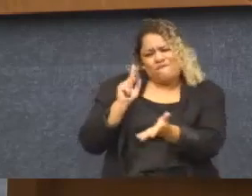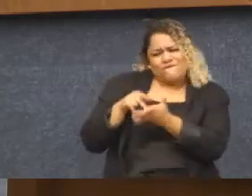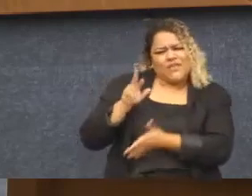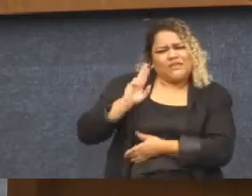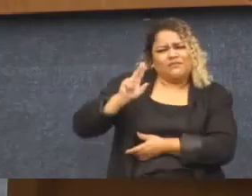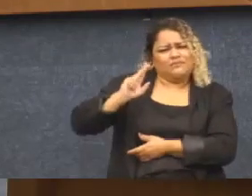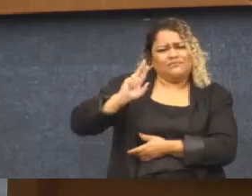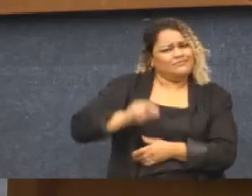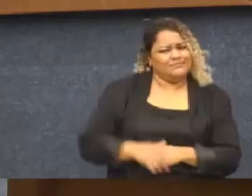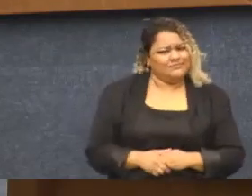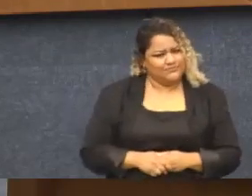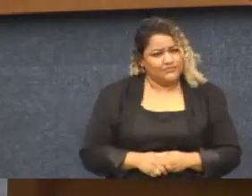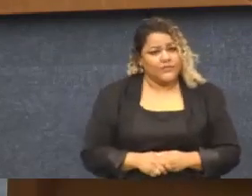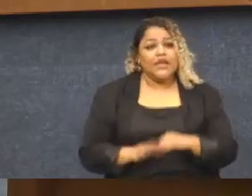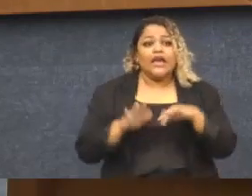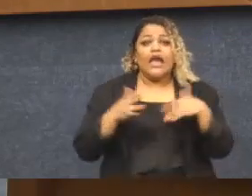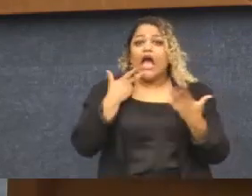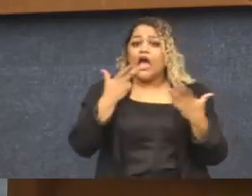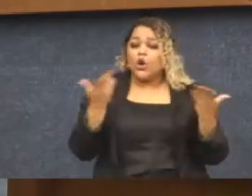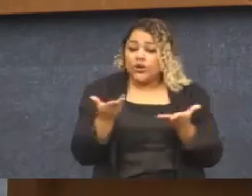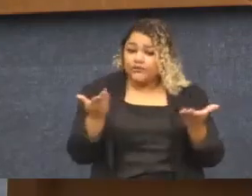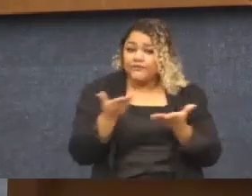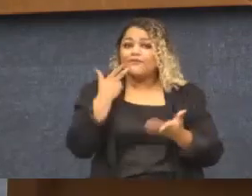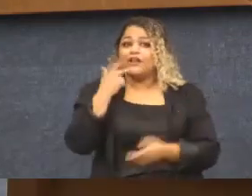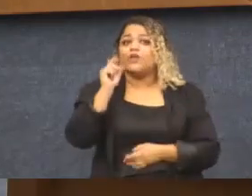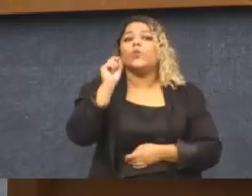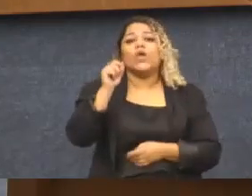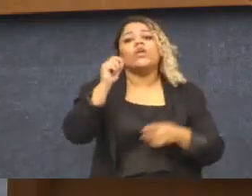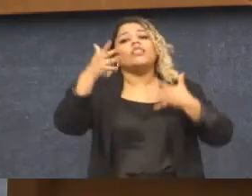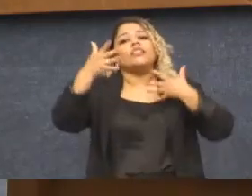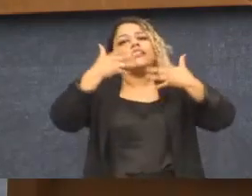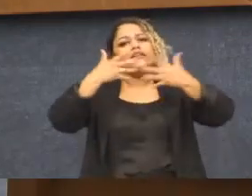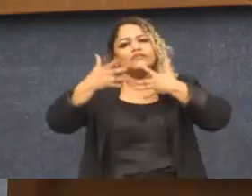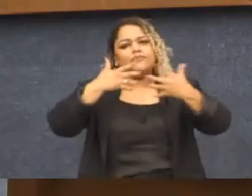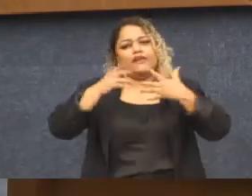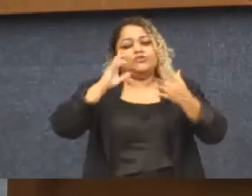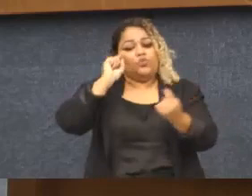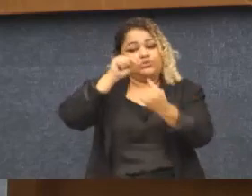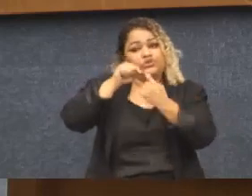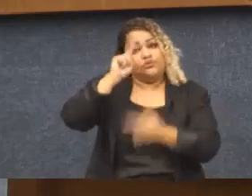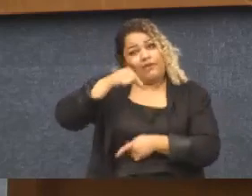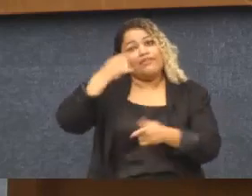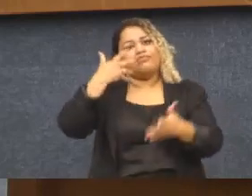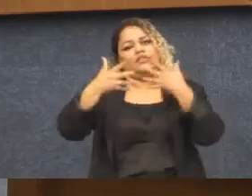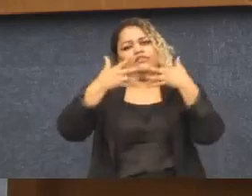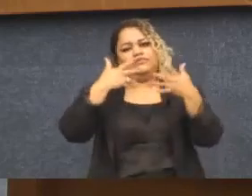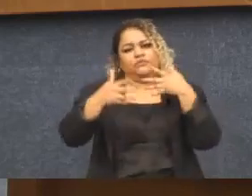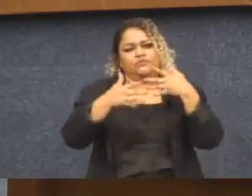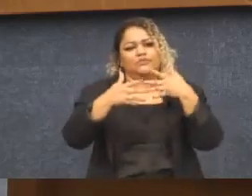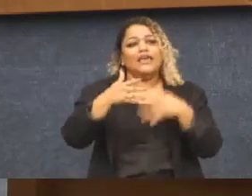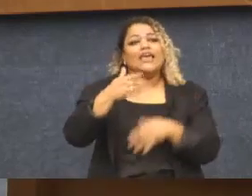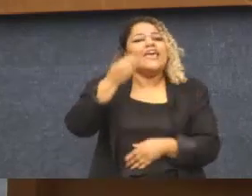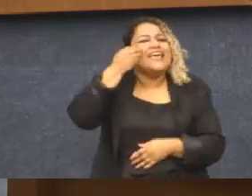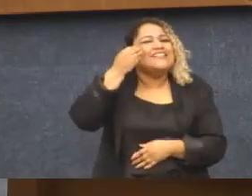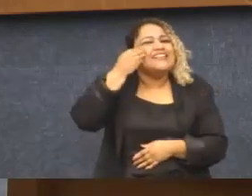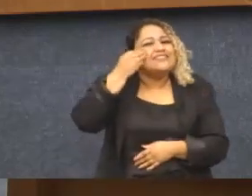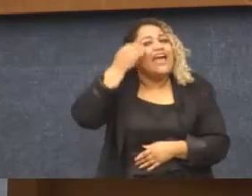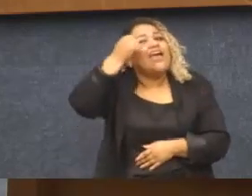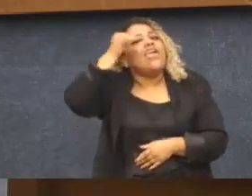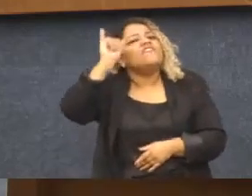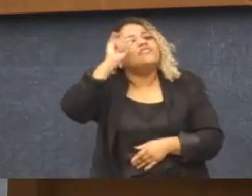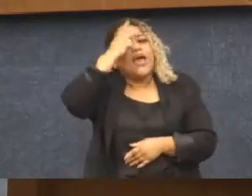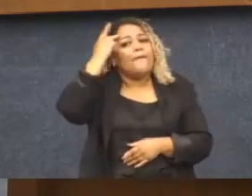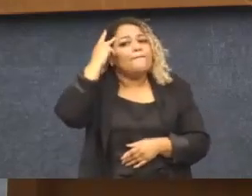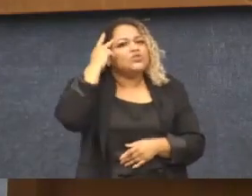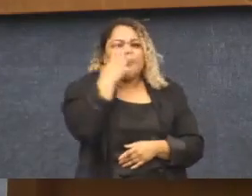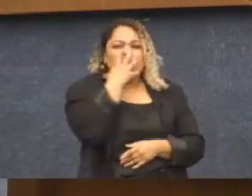falando de transparência. Nós estamos falando de não deixar, vereador Fernando Luiz, o lobo cuidar das ovelhas. É